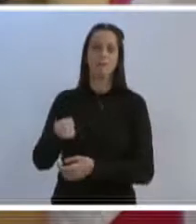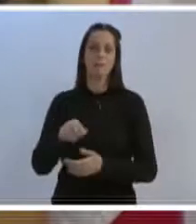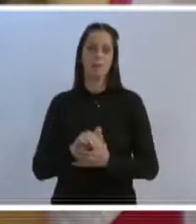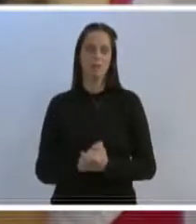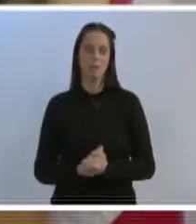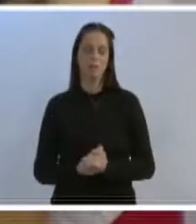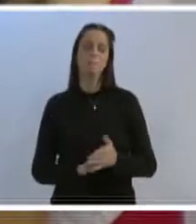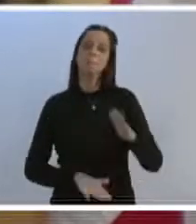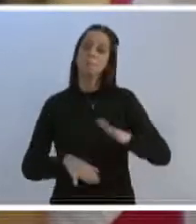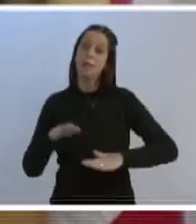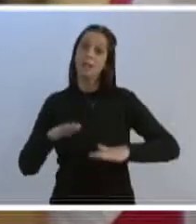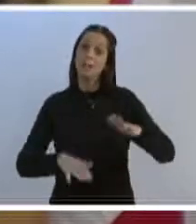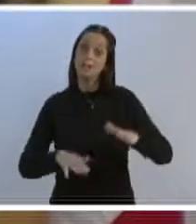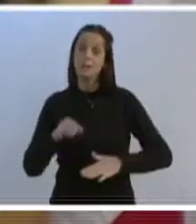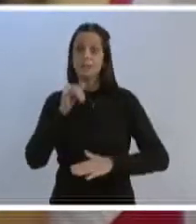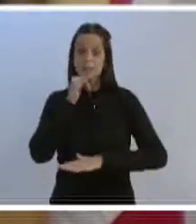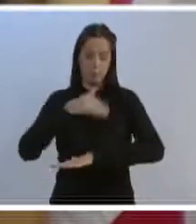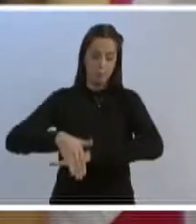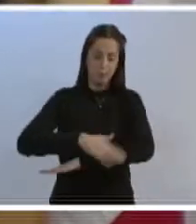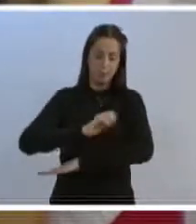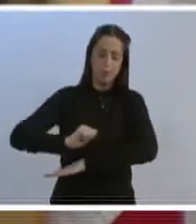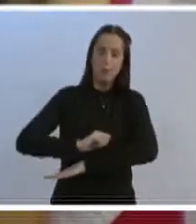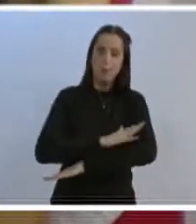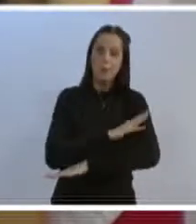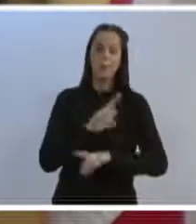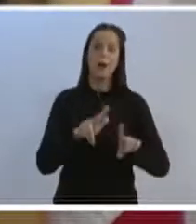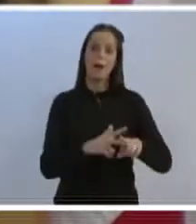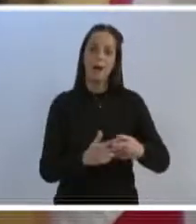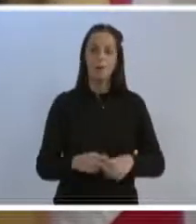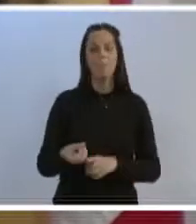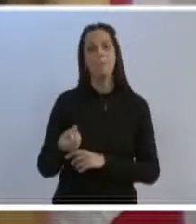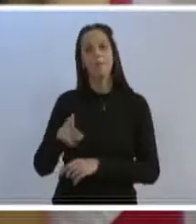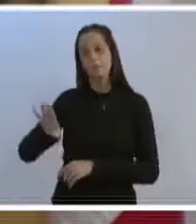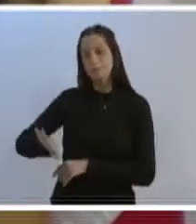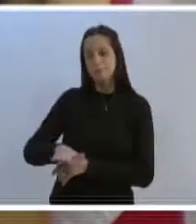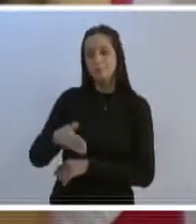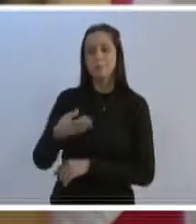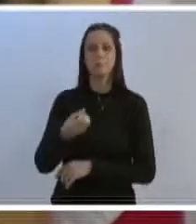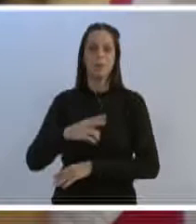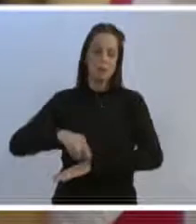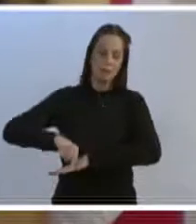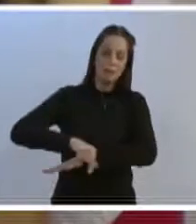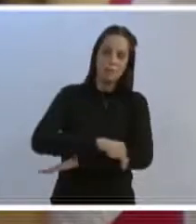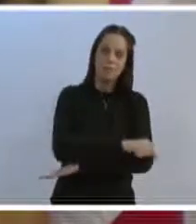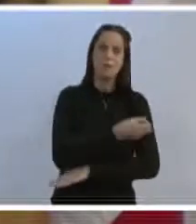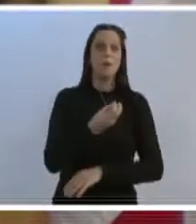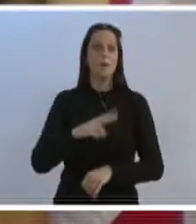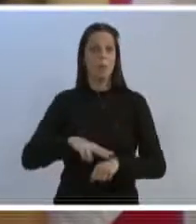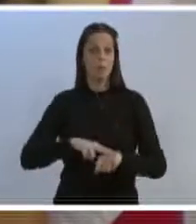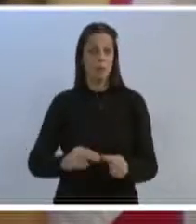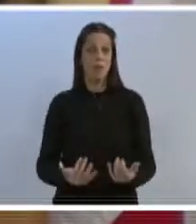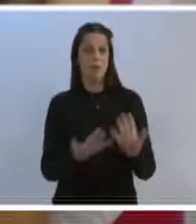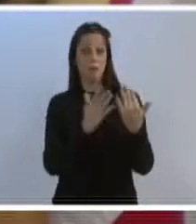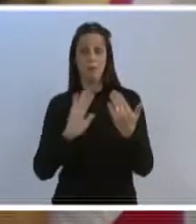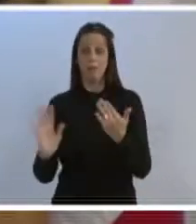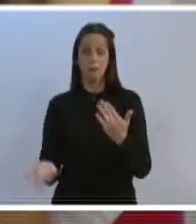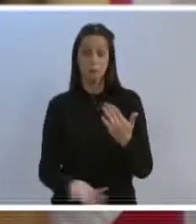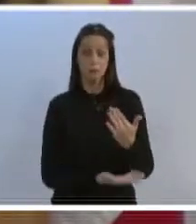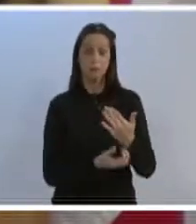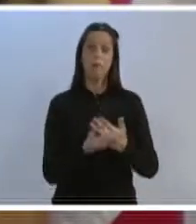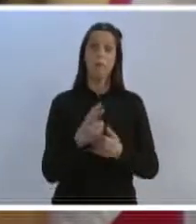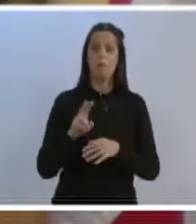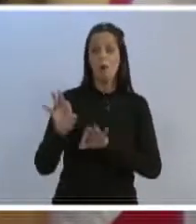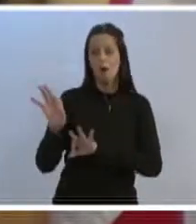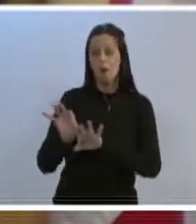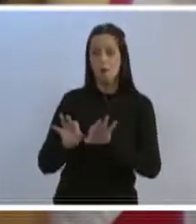concerto no asfalto tapa-buraco calçamento roçada concerto de grelha